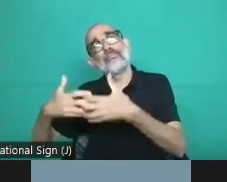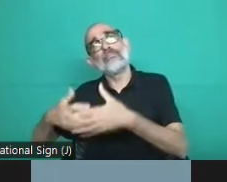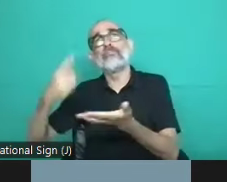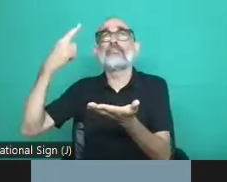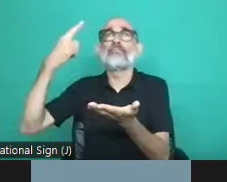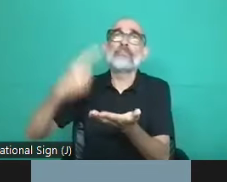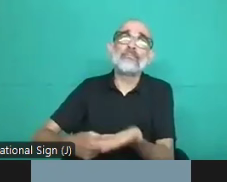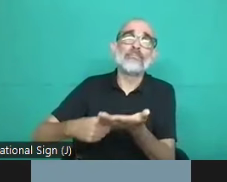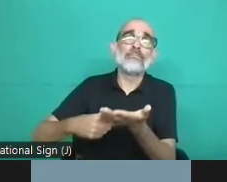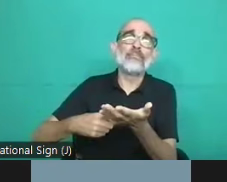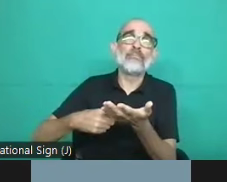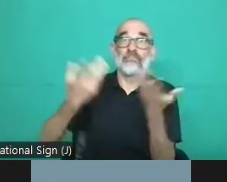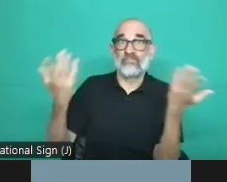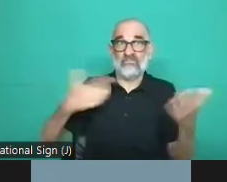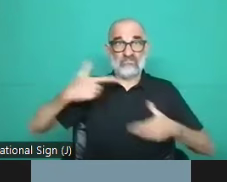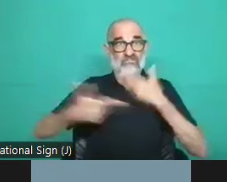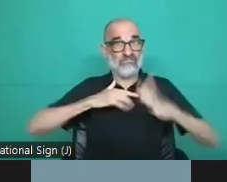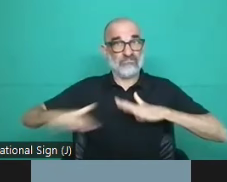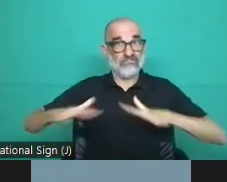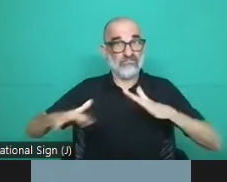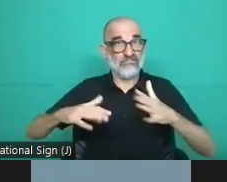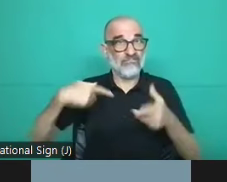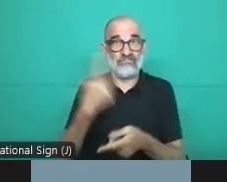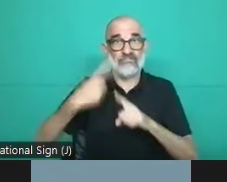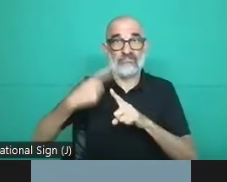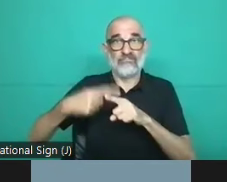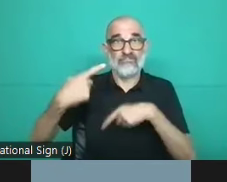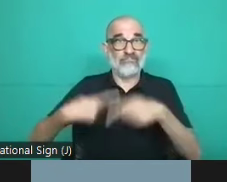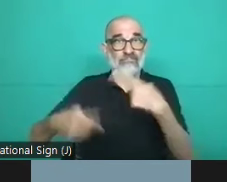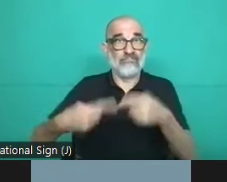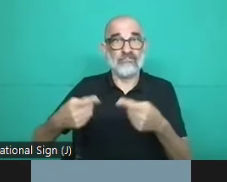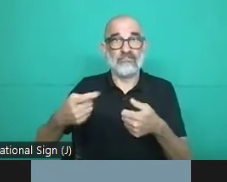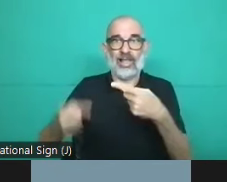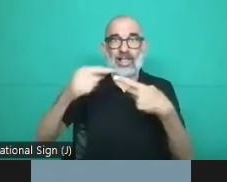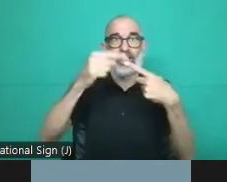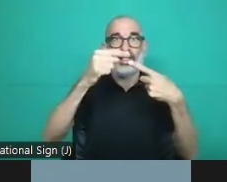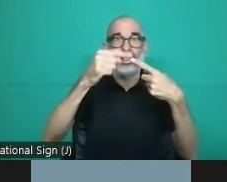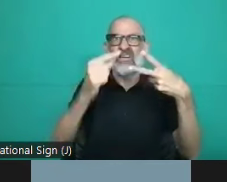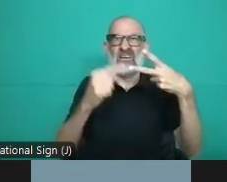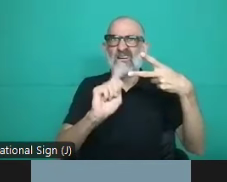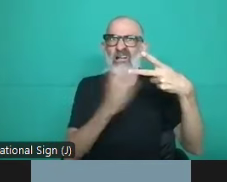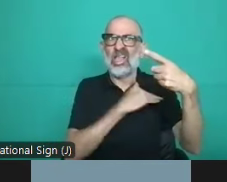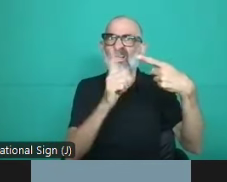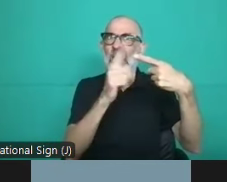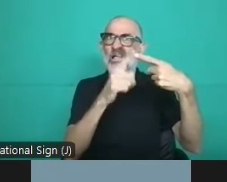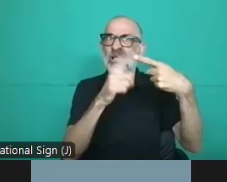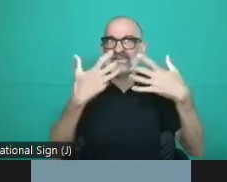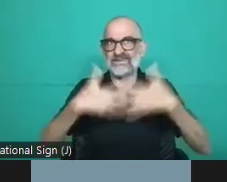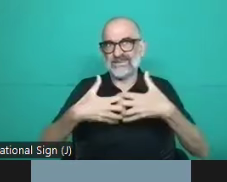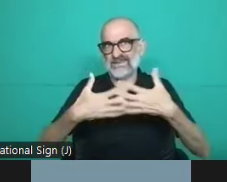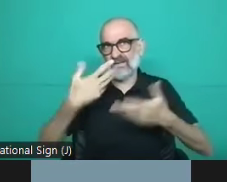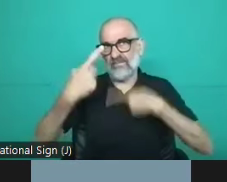levamos tomada de decisões com o sistema 1. Isso pode levar a erros. Então, como podemos fazer